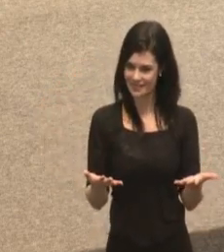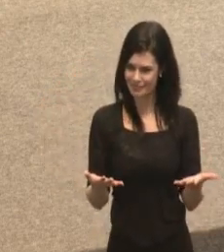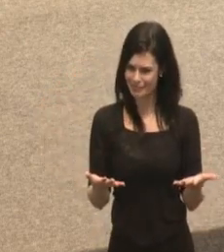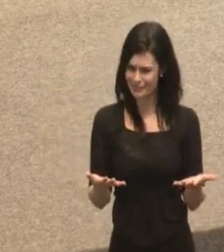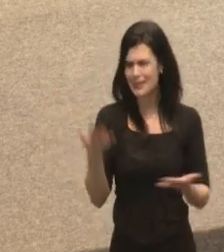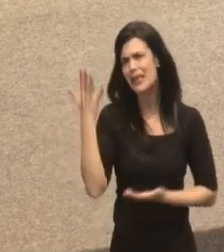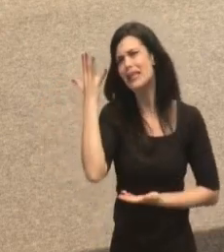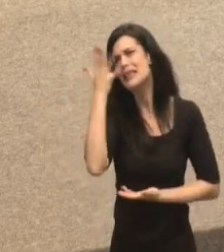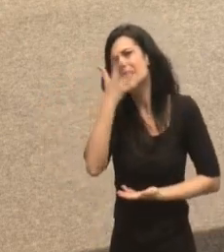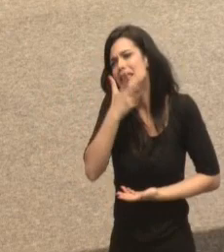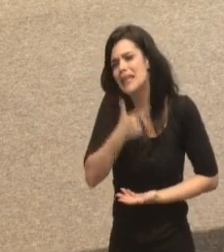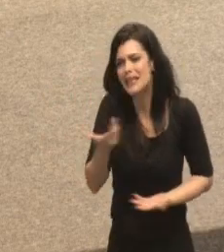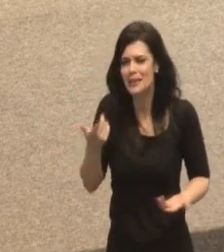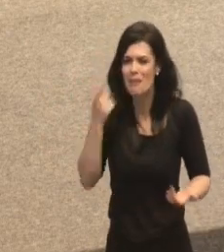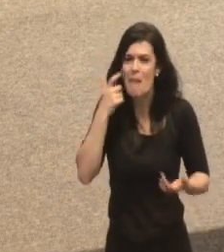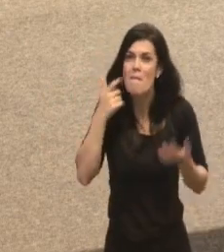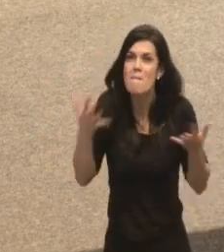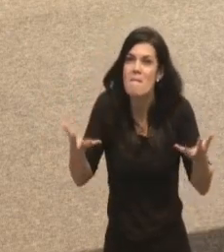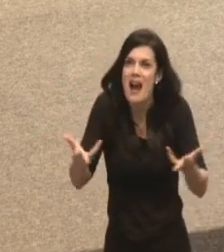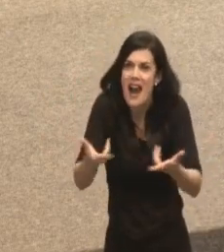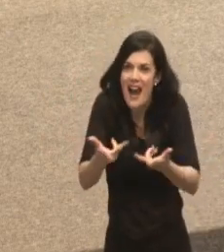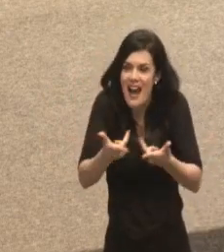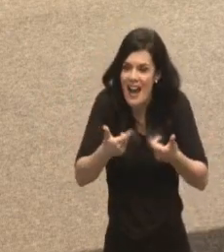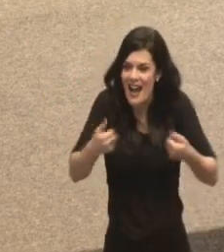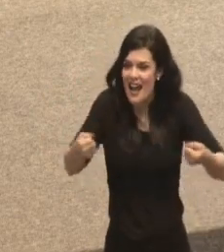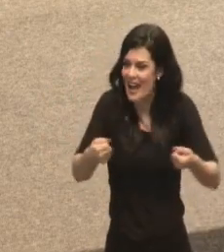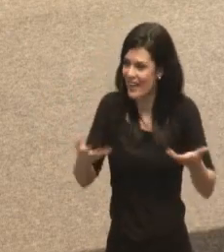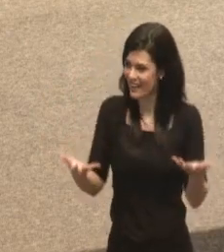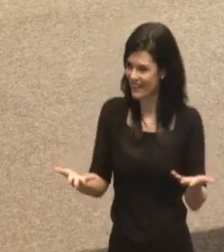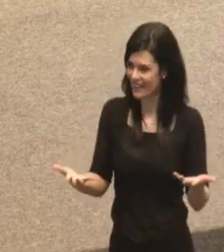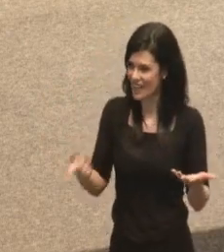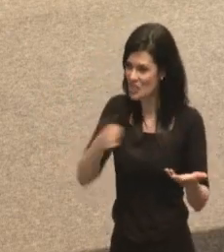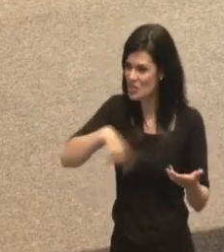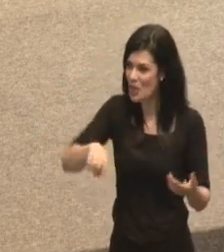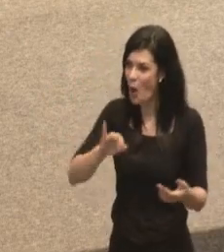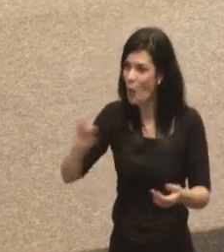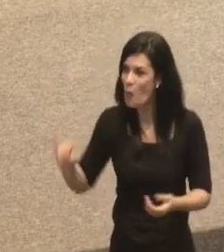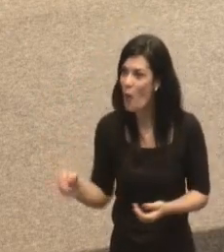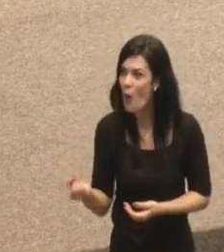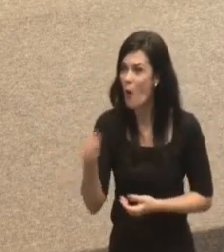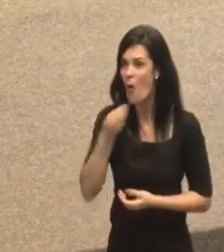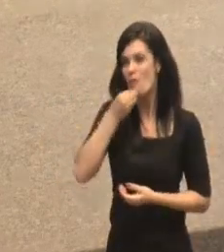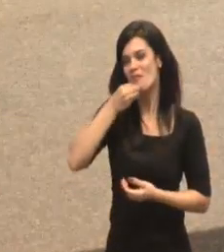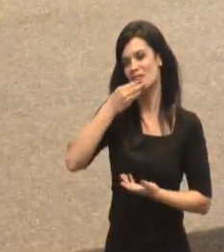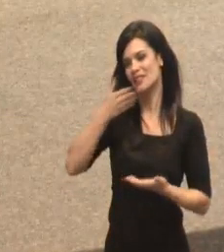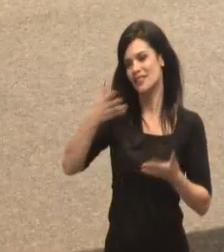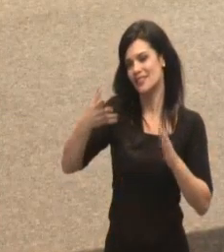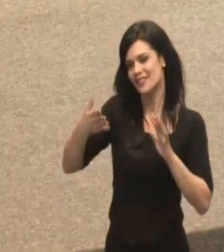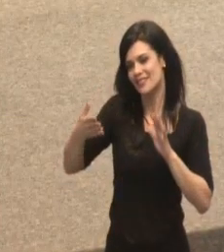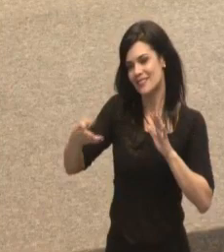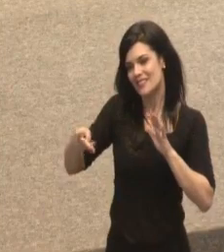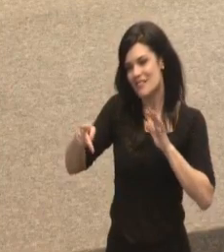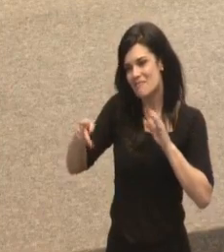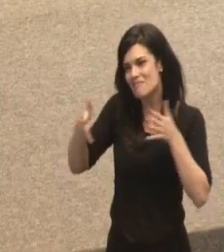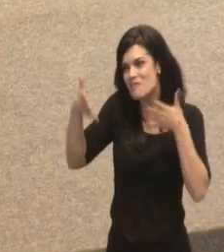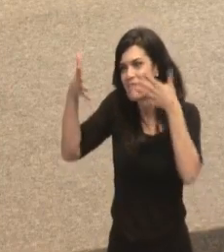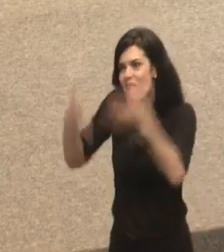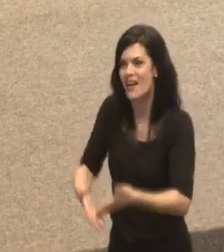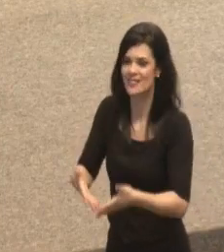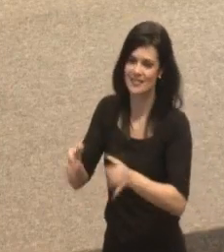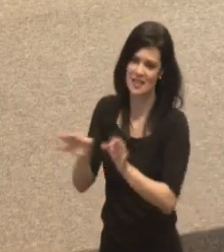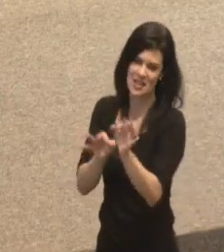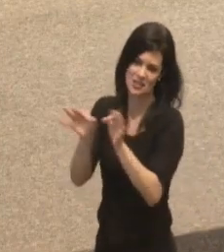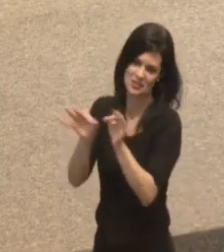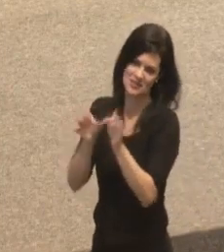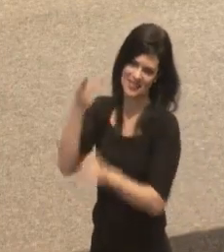lindo, isso é maravilhoso, fazer parte da obra de Deus. E esse movimento de multiplicação da palavra de Deus é um movimento